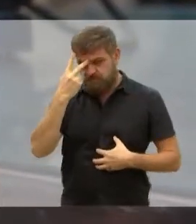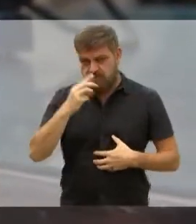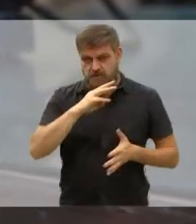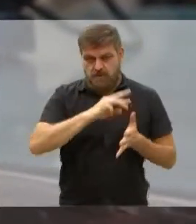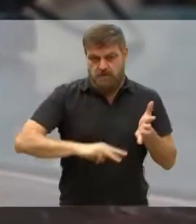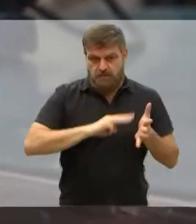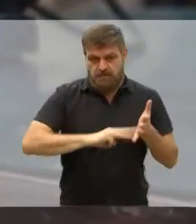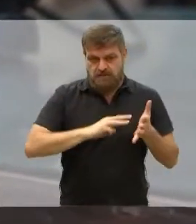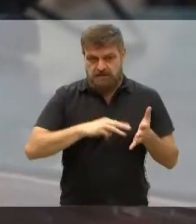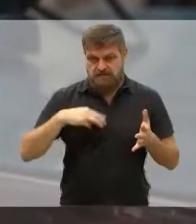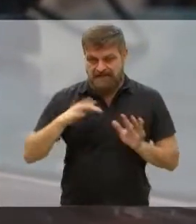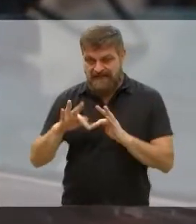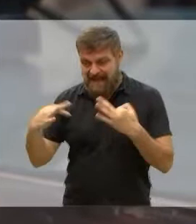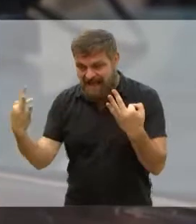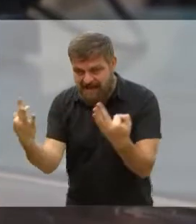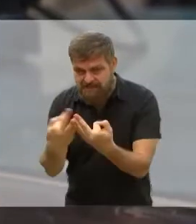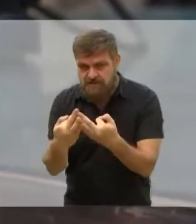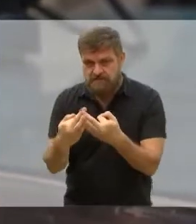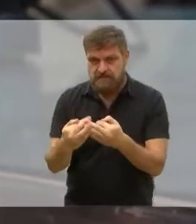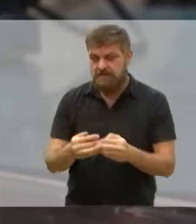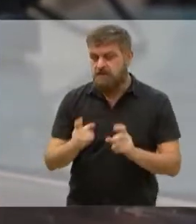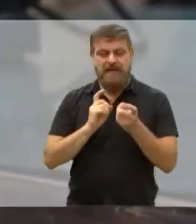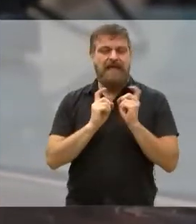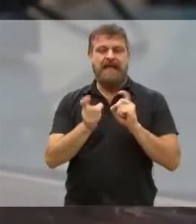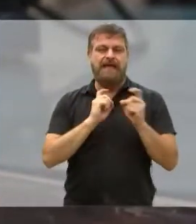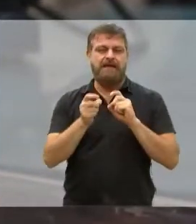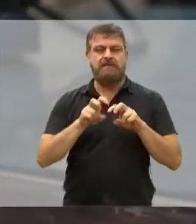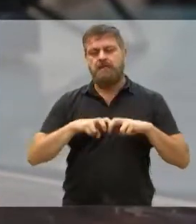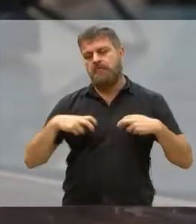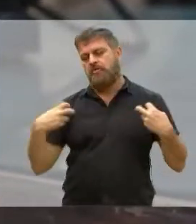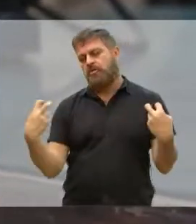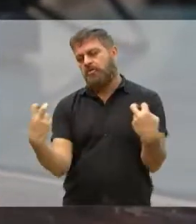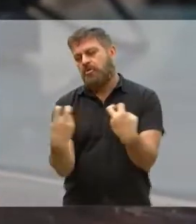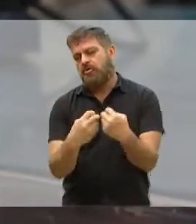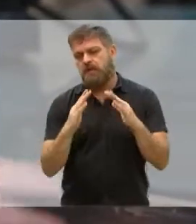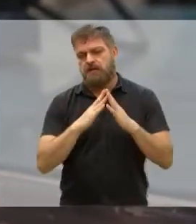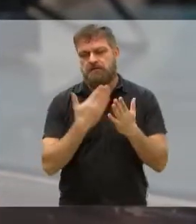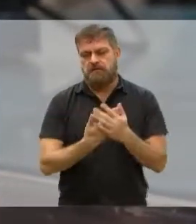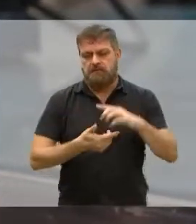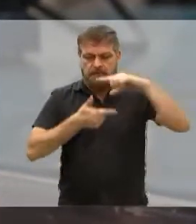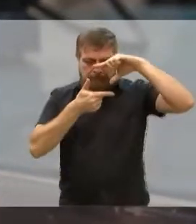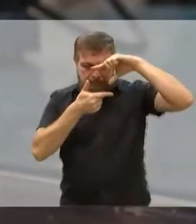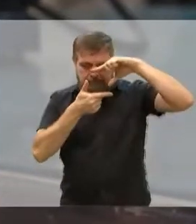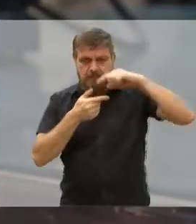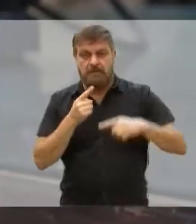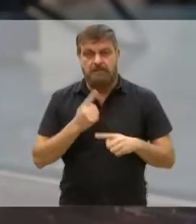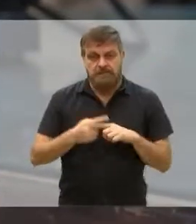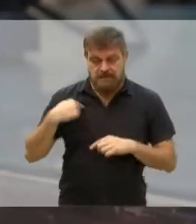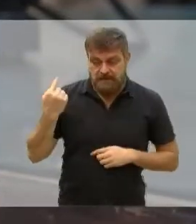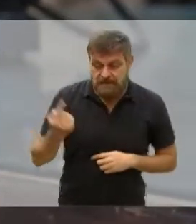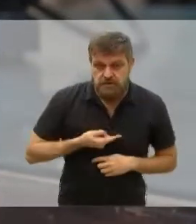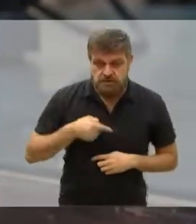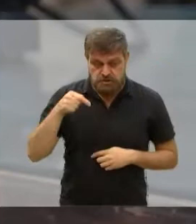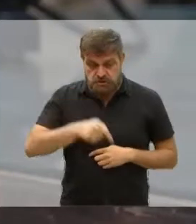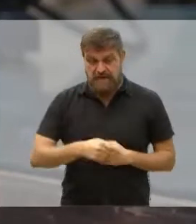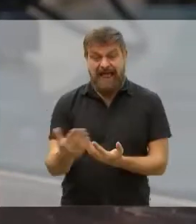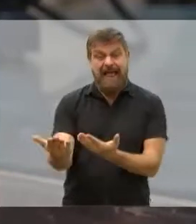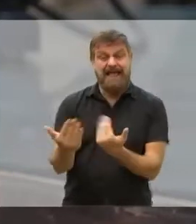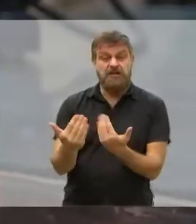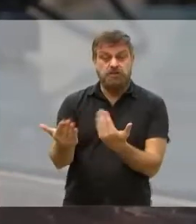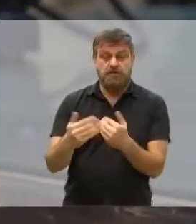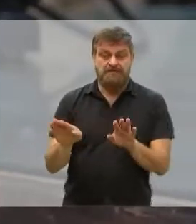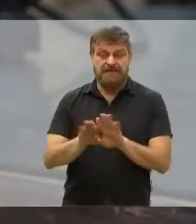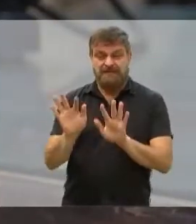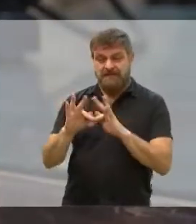modelo também que eu desenvolvi de atendimento à família não são de reuniões como uma escola tradicional, porque a gente está falando de uma moçada